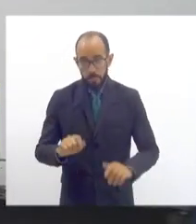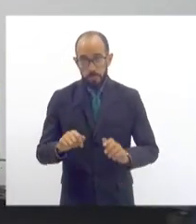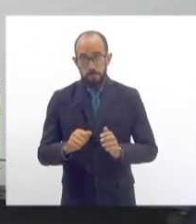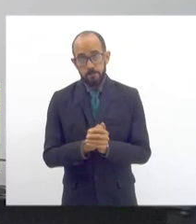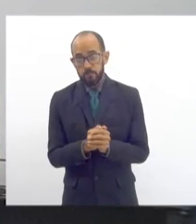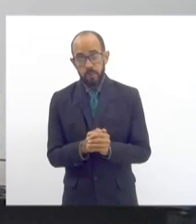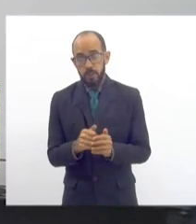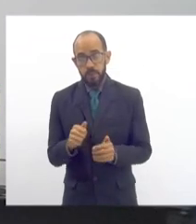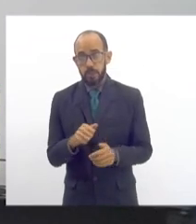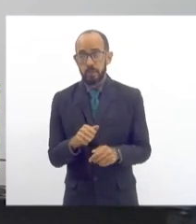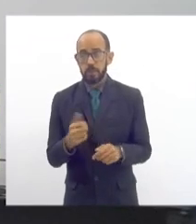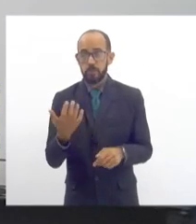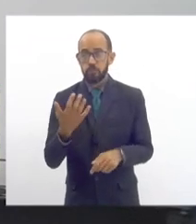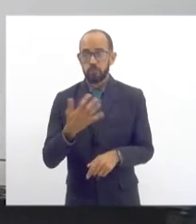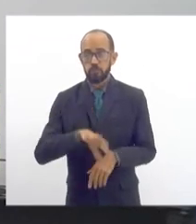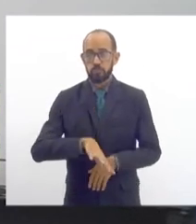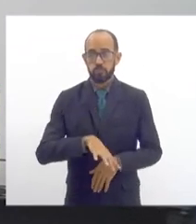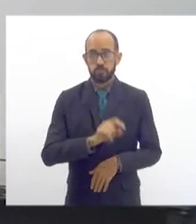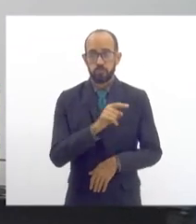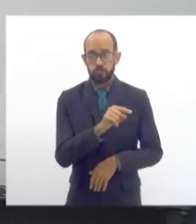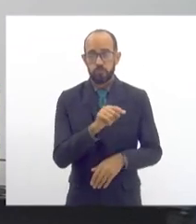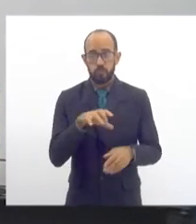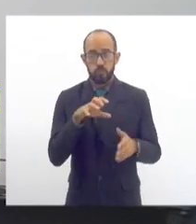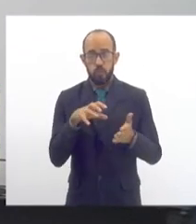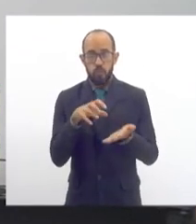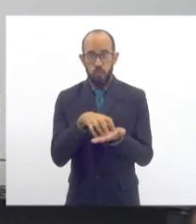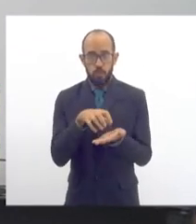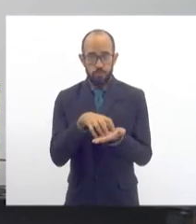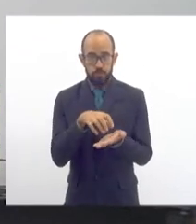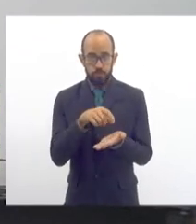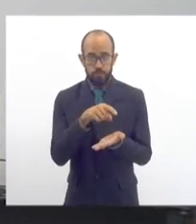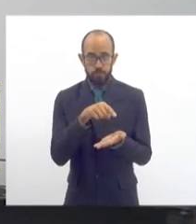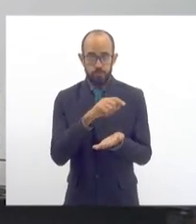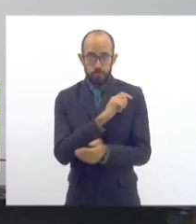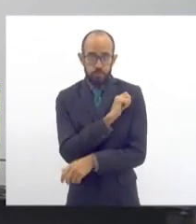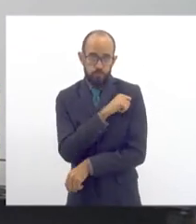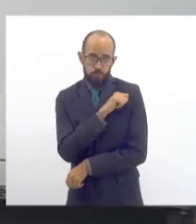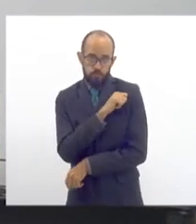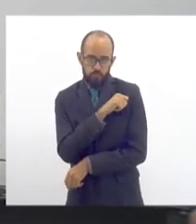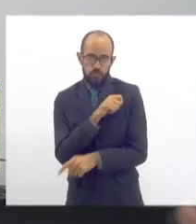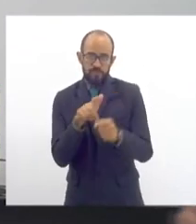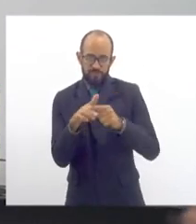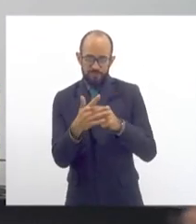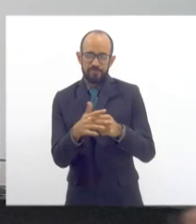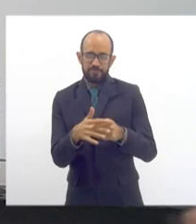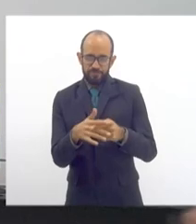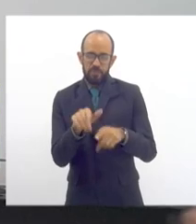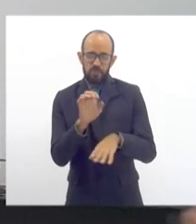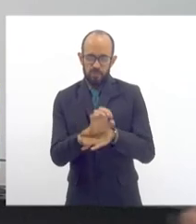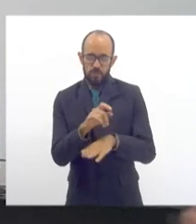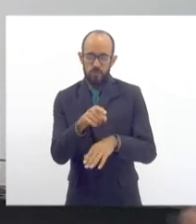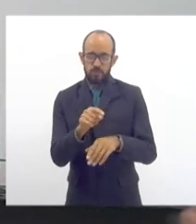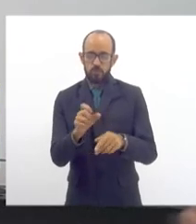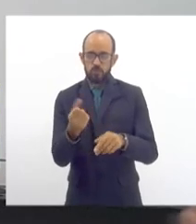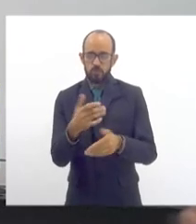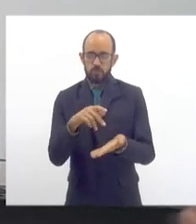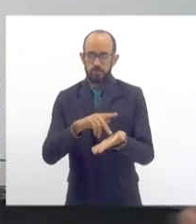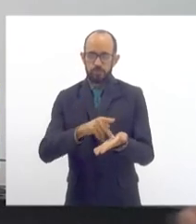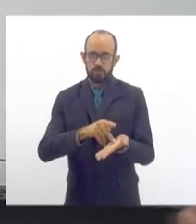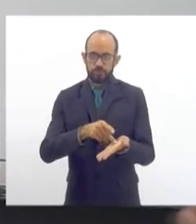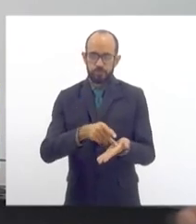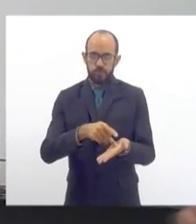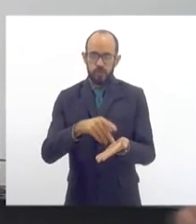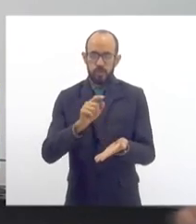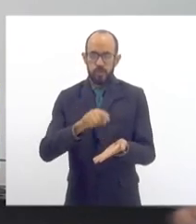com relação ao Comitê do Regime de Recuperação Fiscal. E, quando ainda era o sindicato presidido pela doutora Penha, e